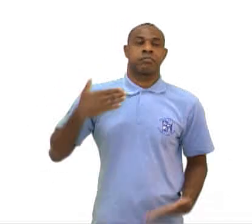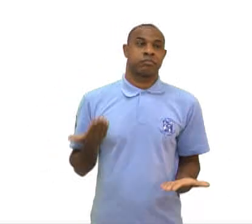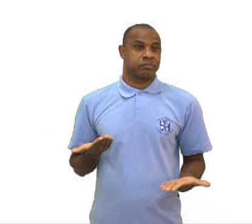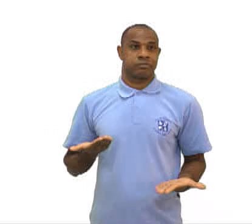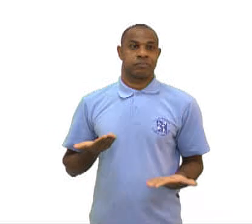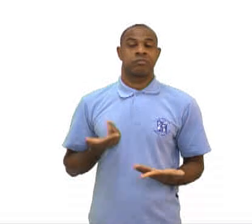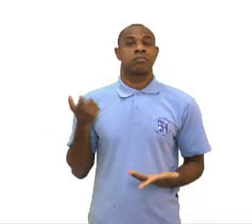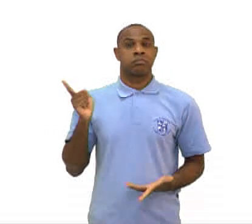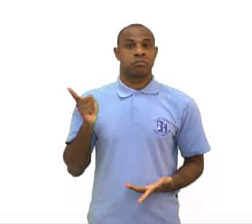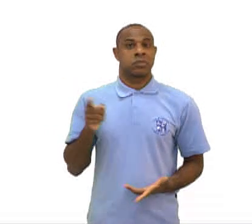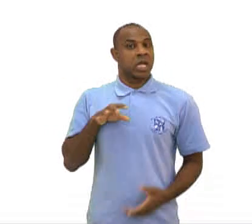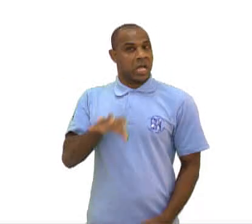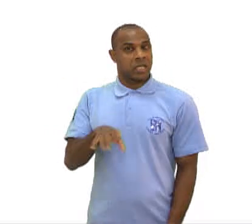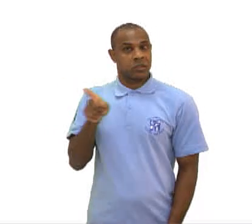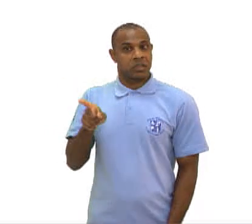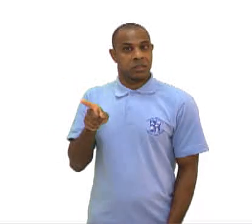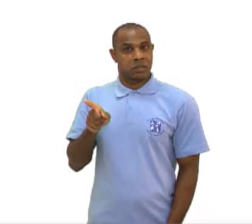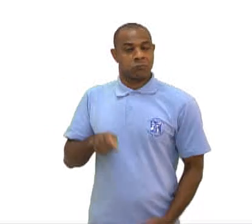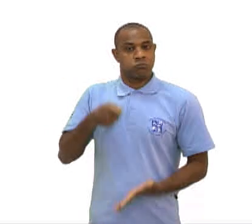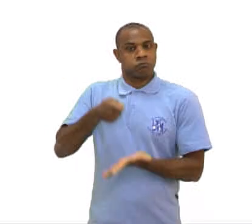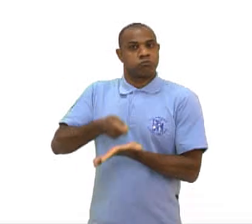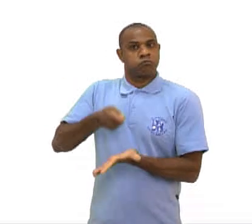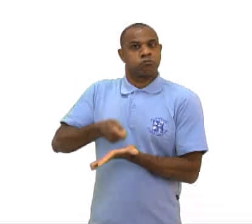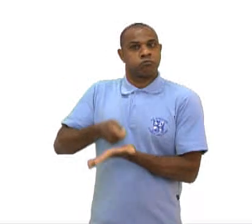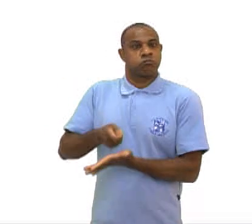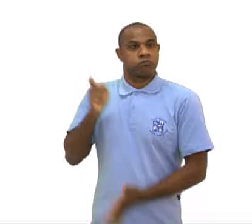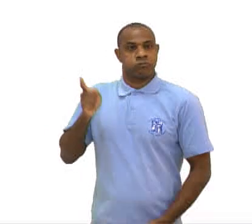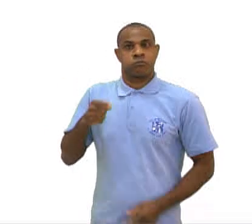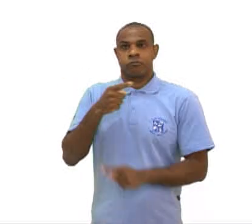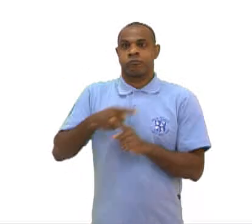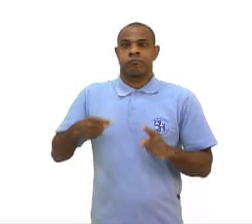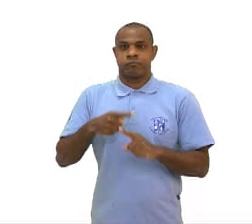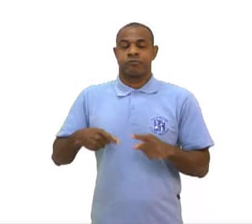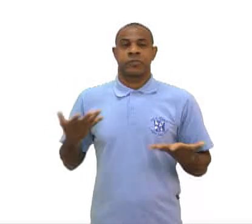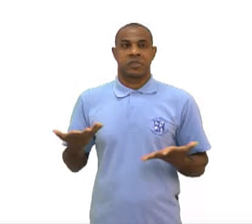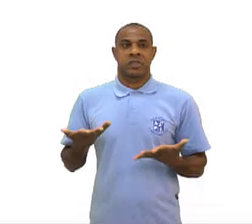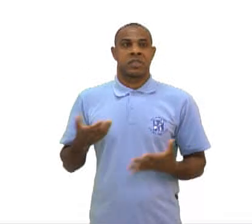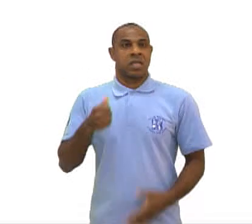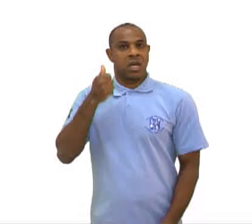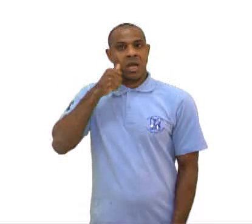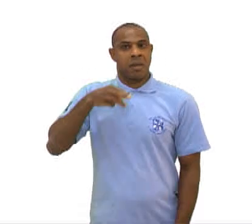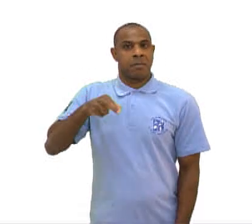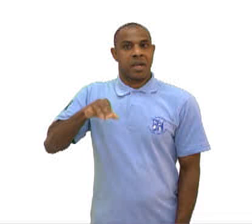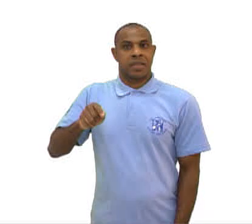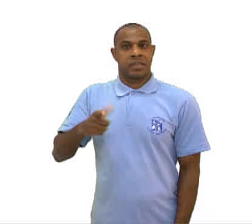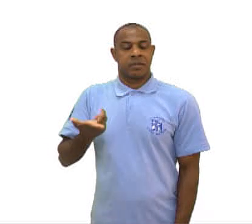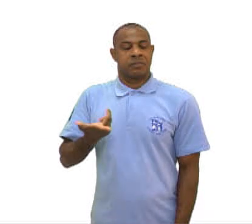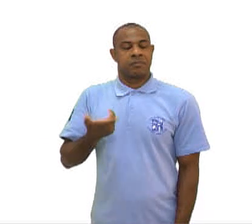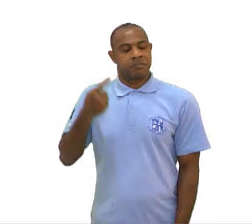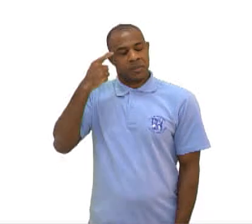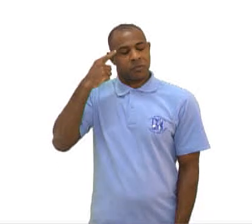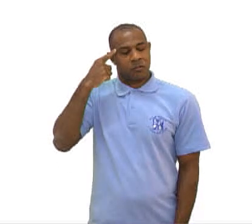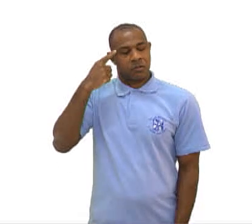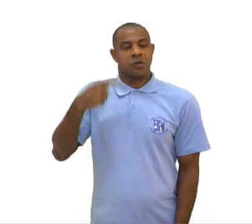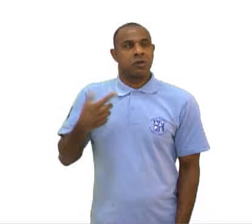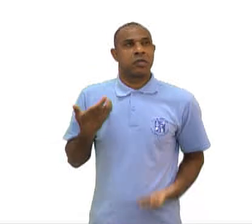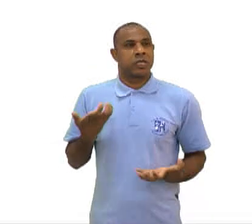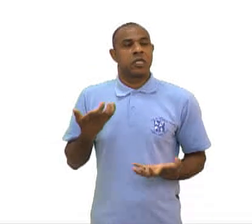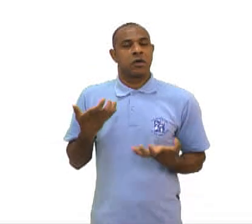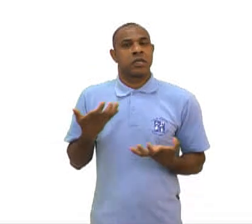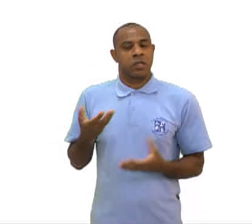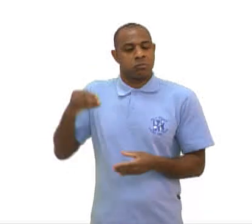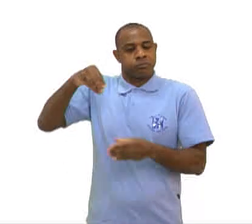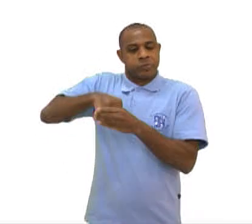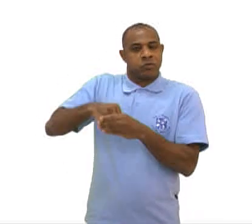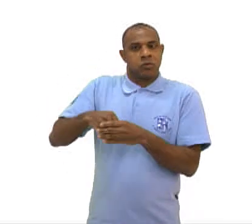modo a rigidez da estrutura social patriarcal que levou Maria Quitéria a precisar se vestir de homem para se alistar nos batalhões